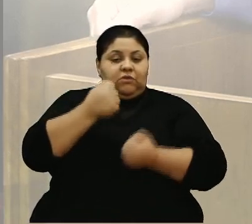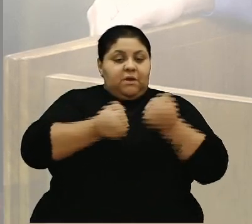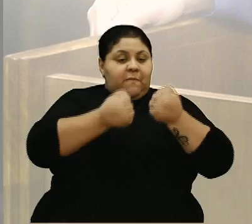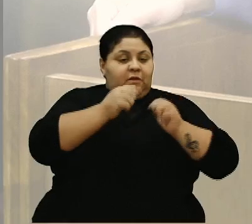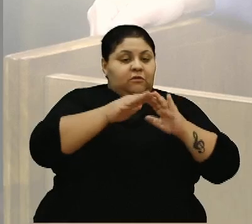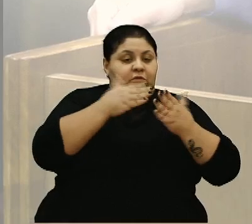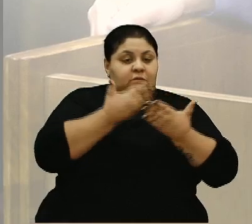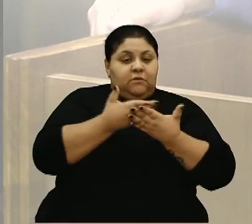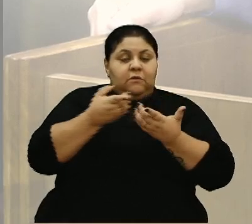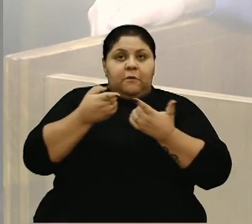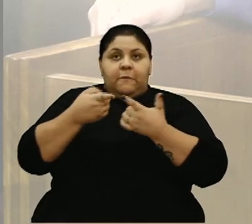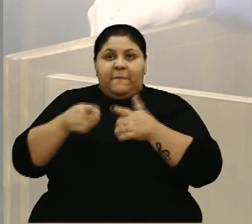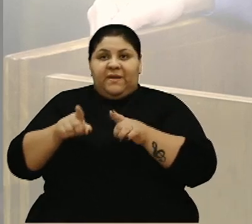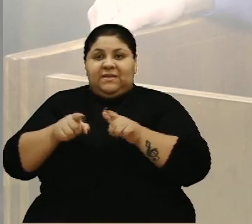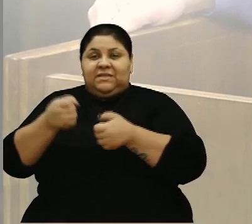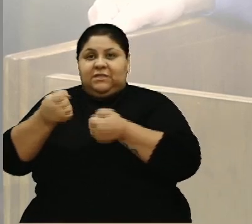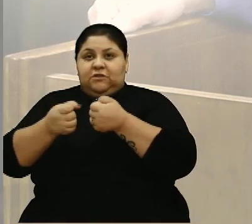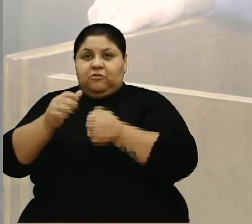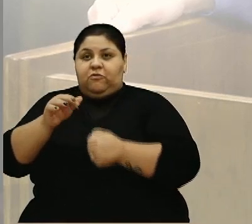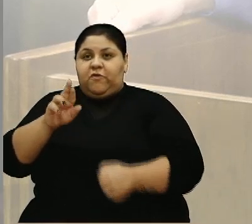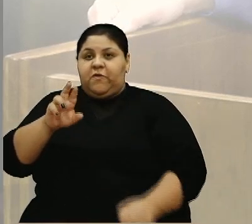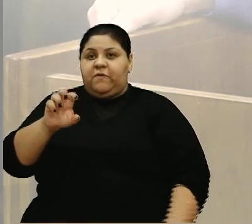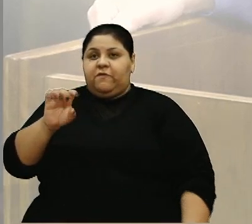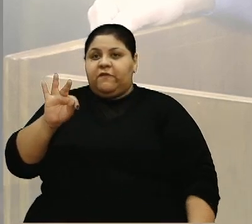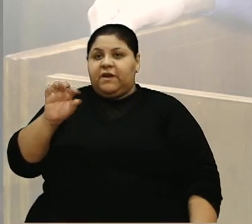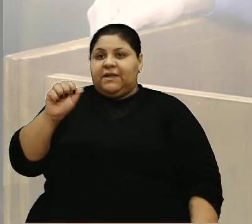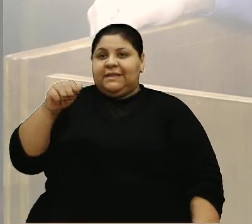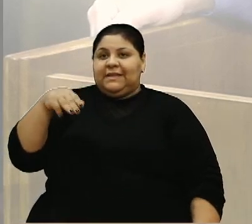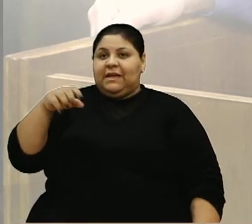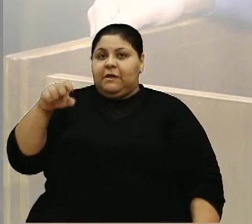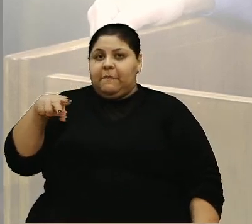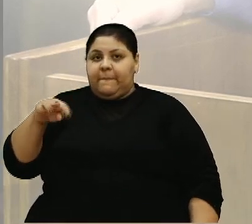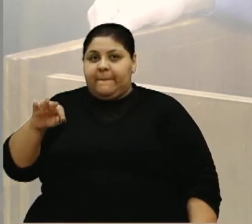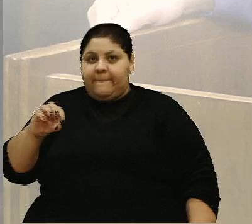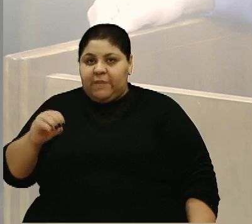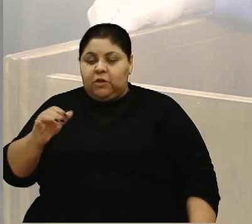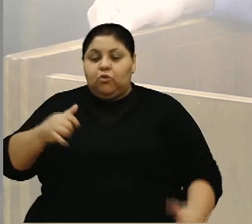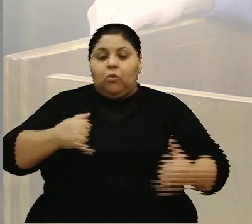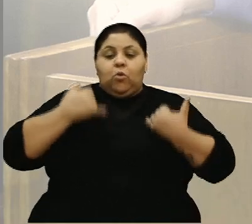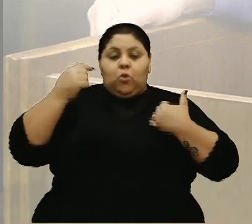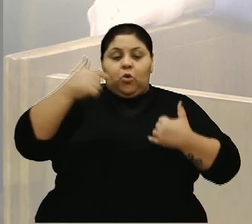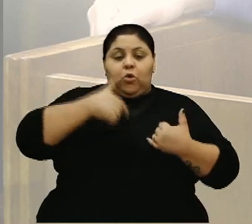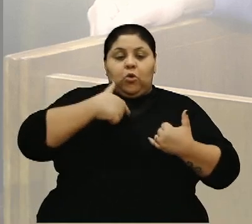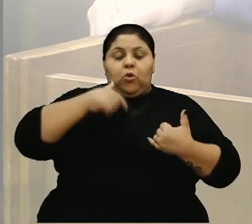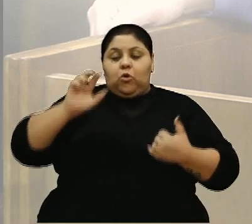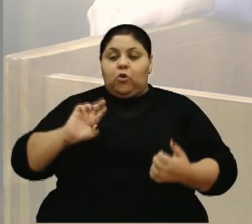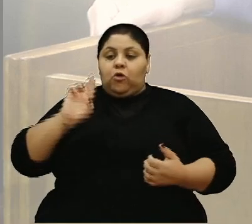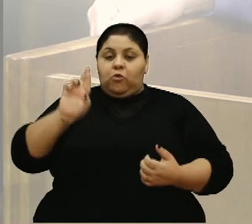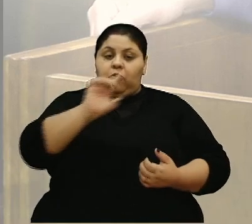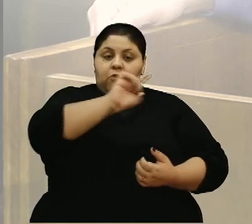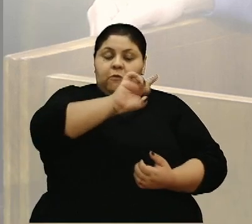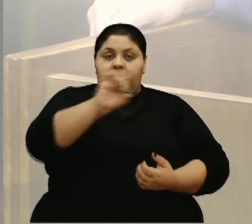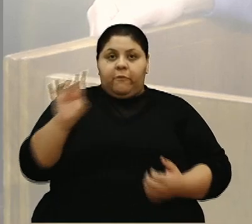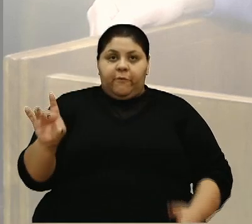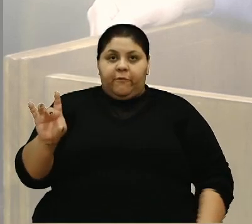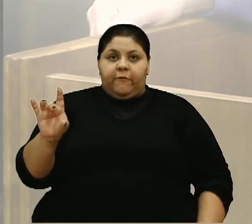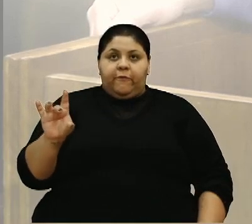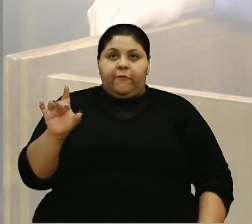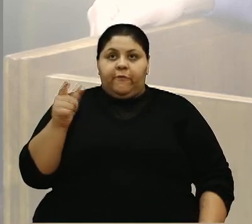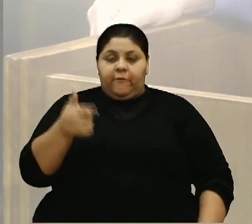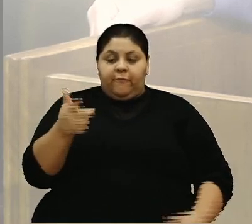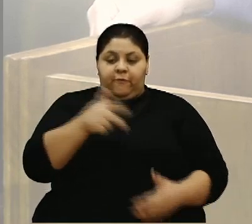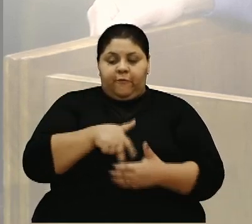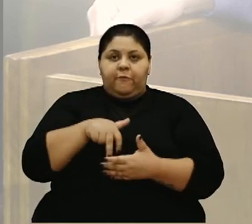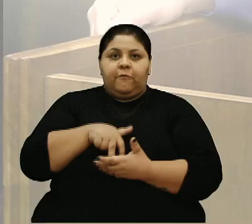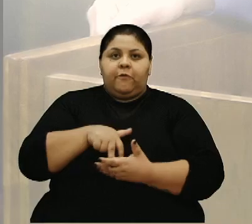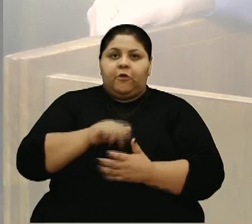gente é do fretamento e mais uma vez reforçar o orgulho que eu tenho de representar cada um de vocês aqui nessa tribuna.